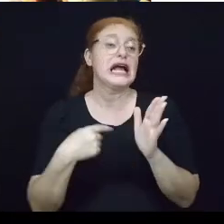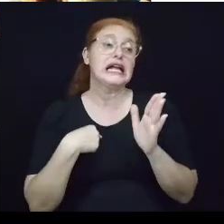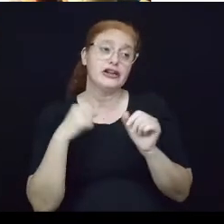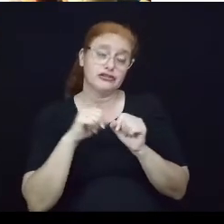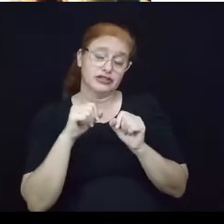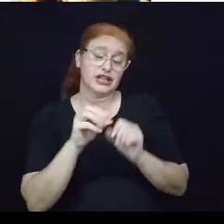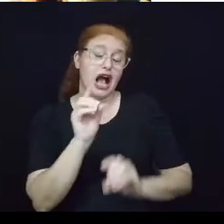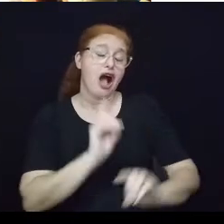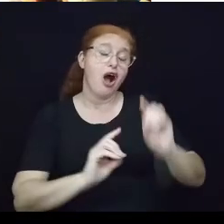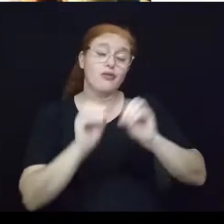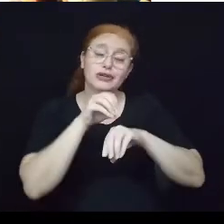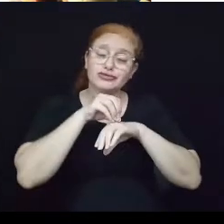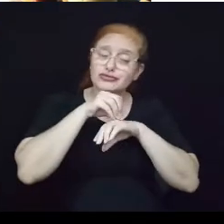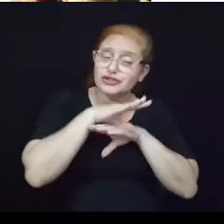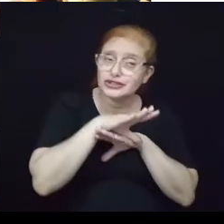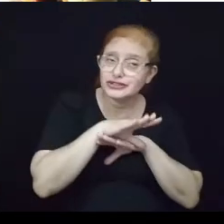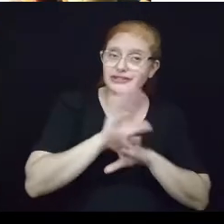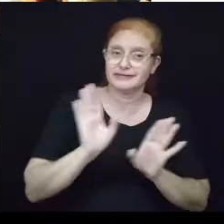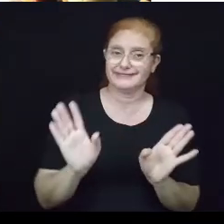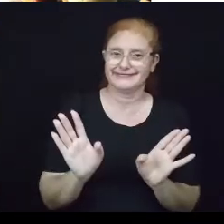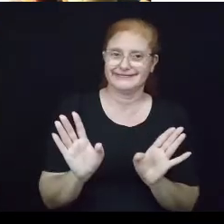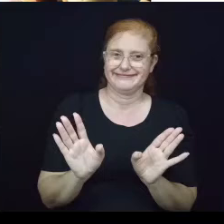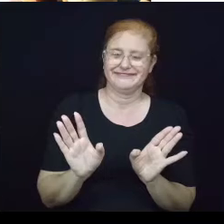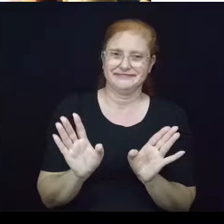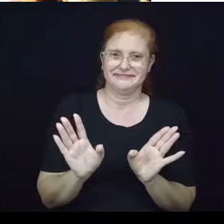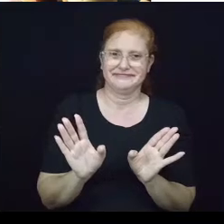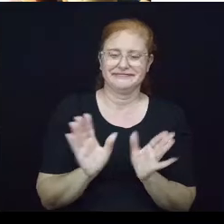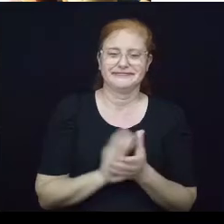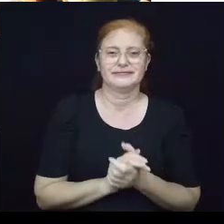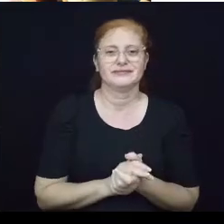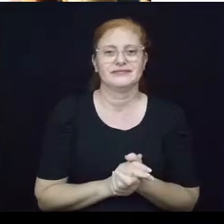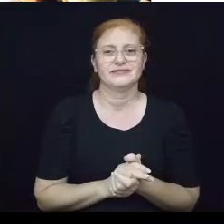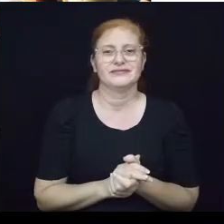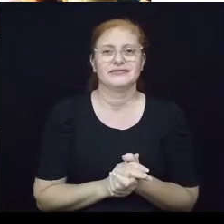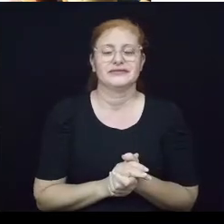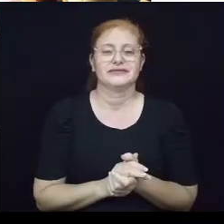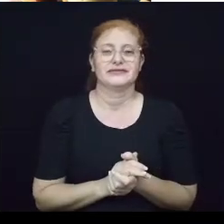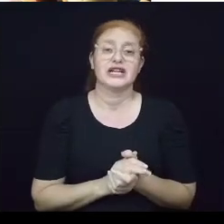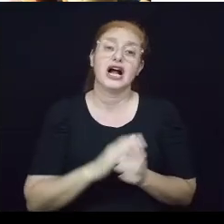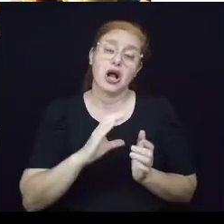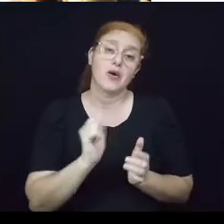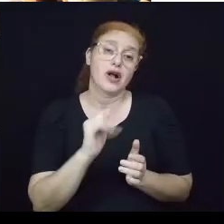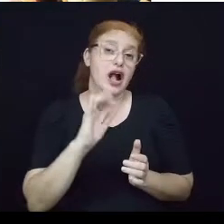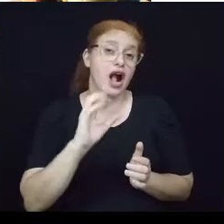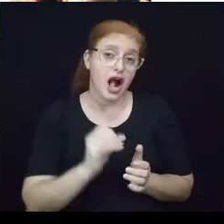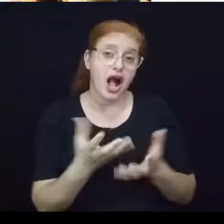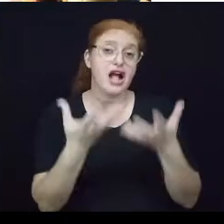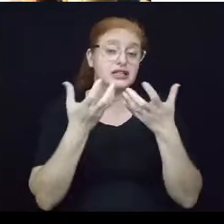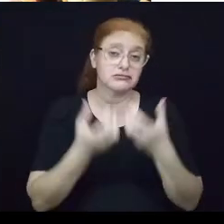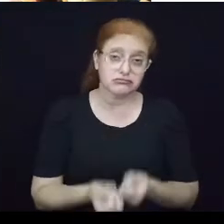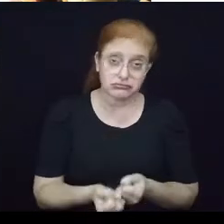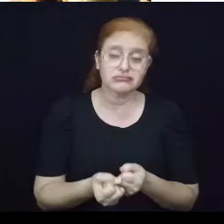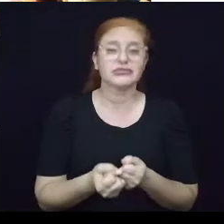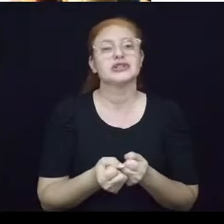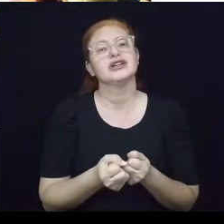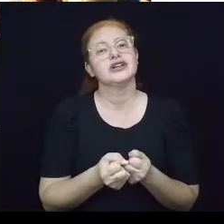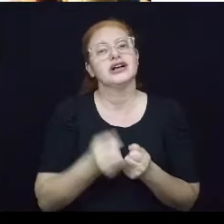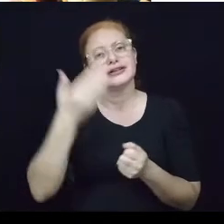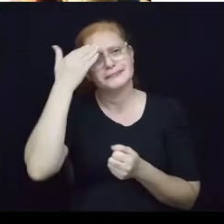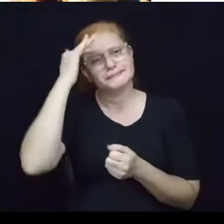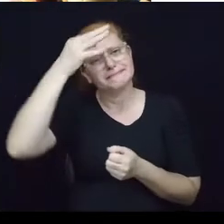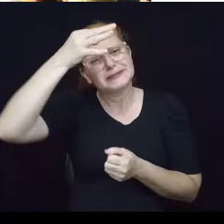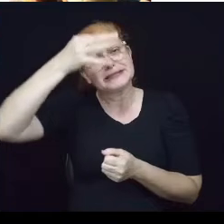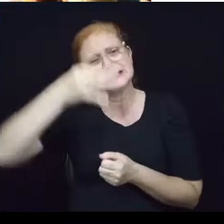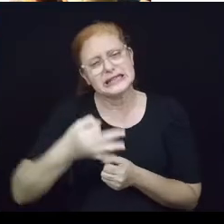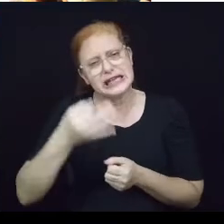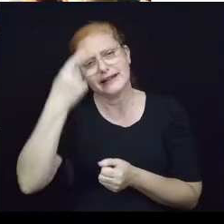algumas sugestões e o que o Caio recebeu e imediatamente